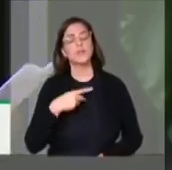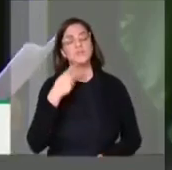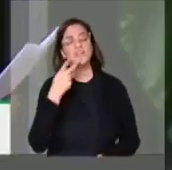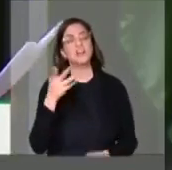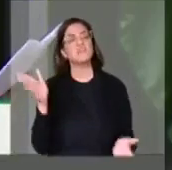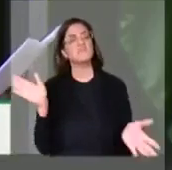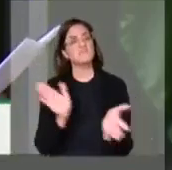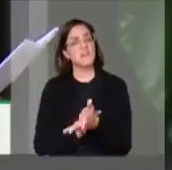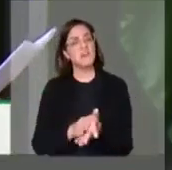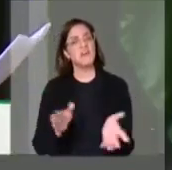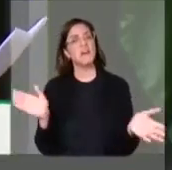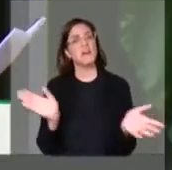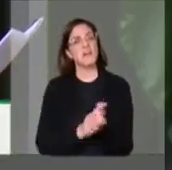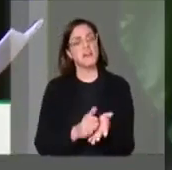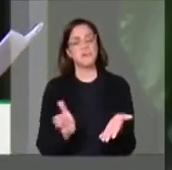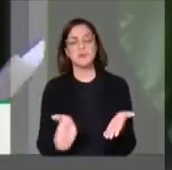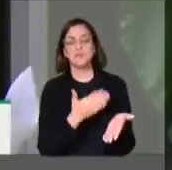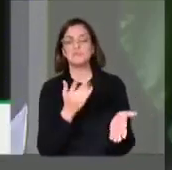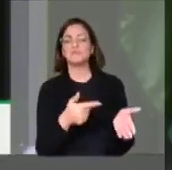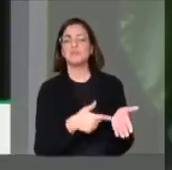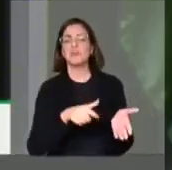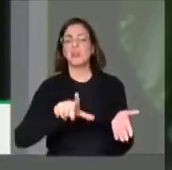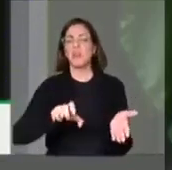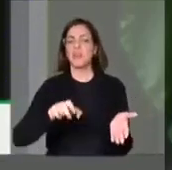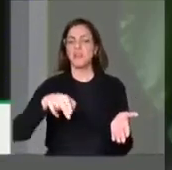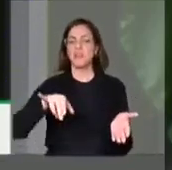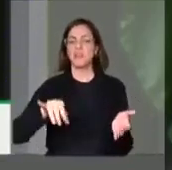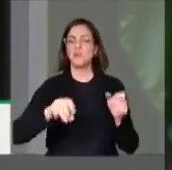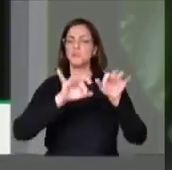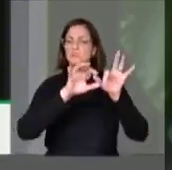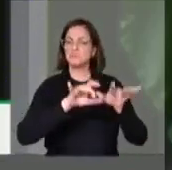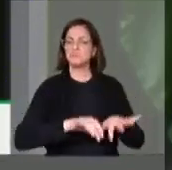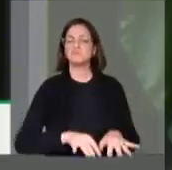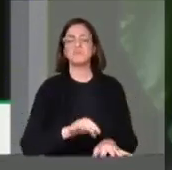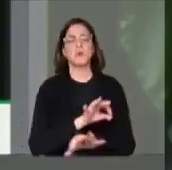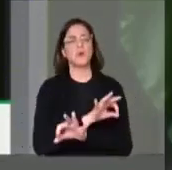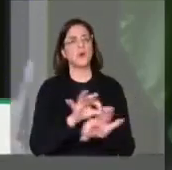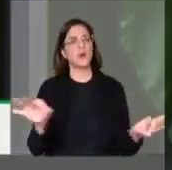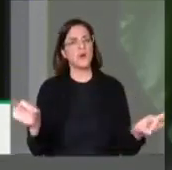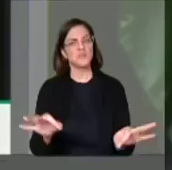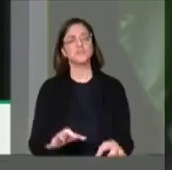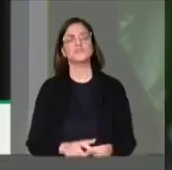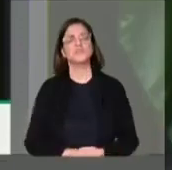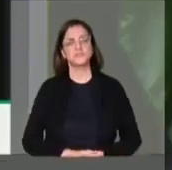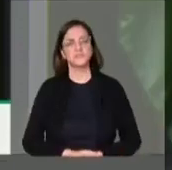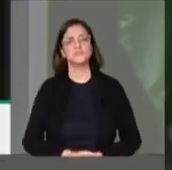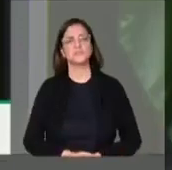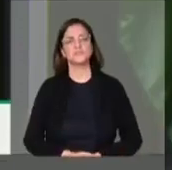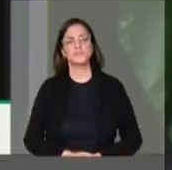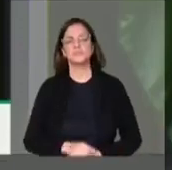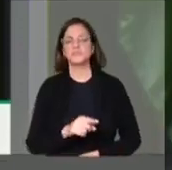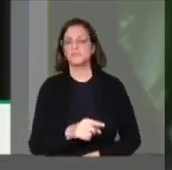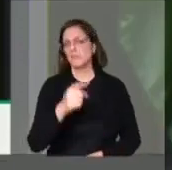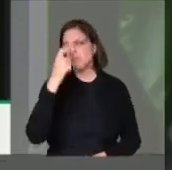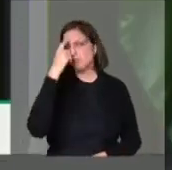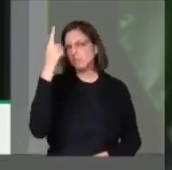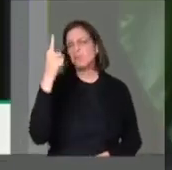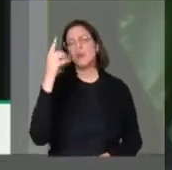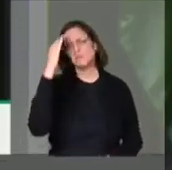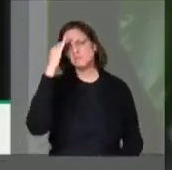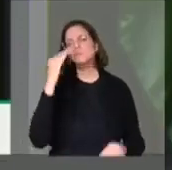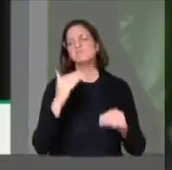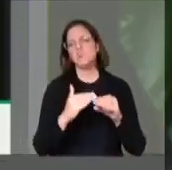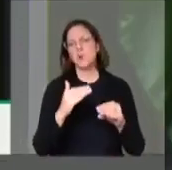o brilhante artigo de Lênio Luiz Streck e fazer aqui, reverberando a sua ideia,